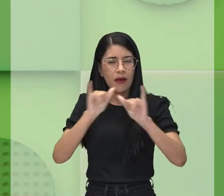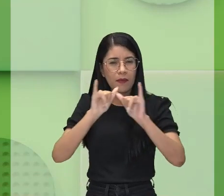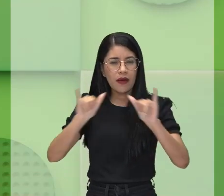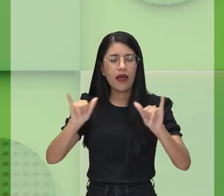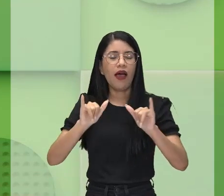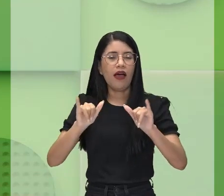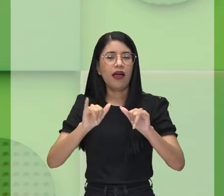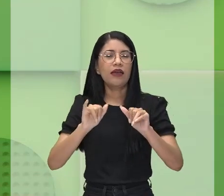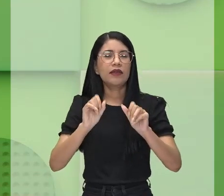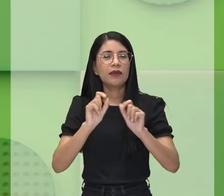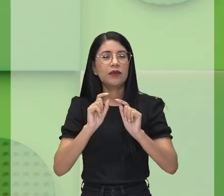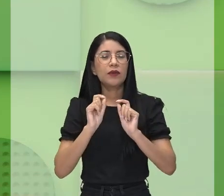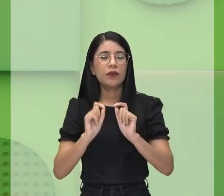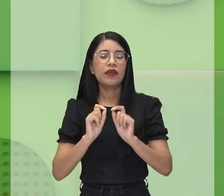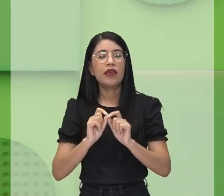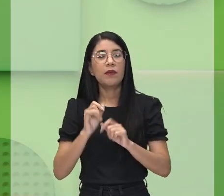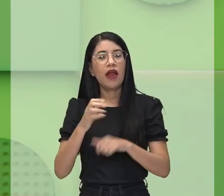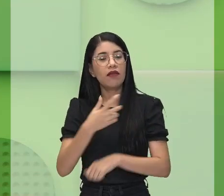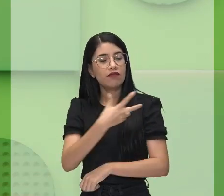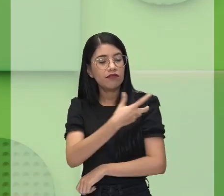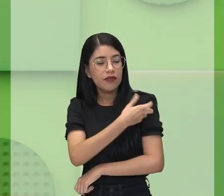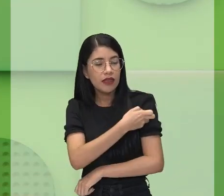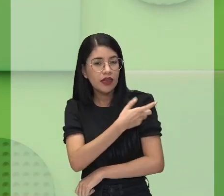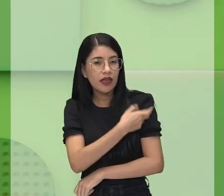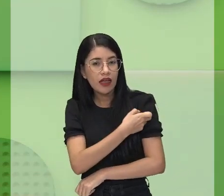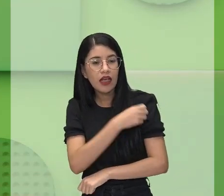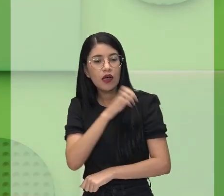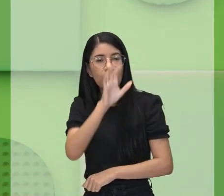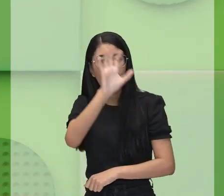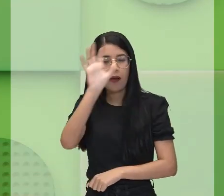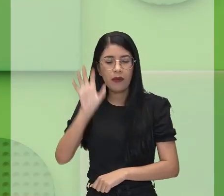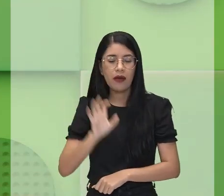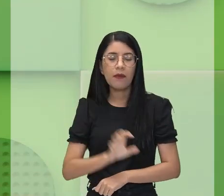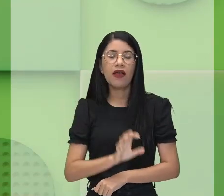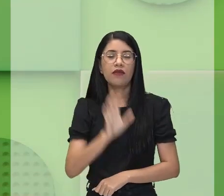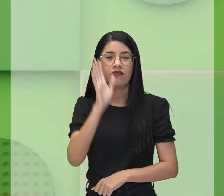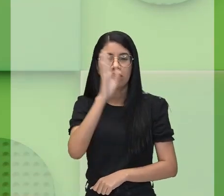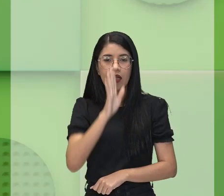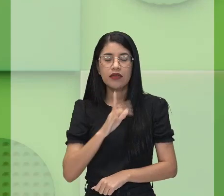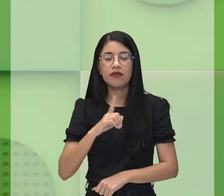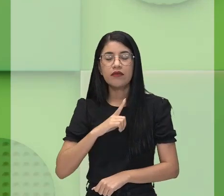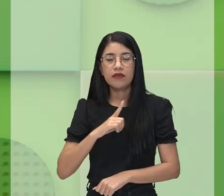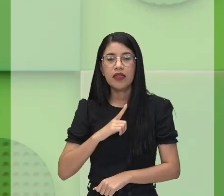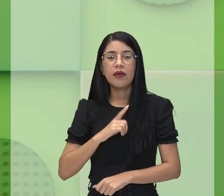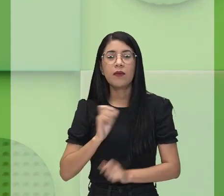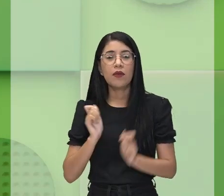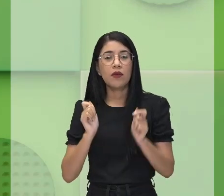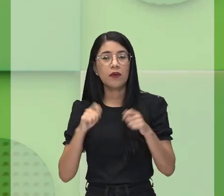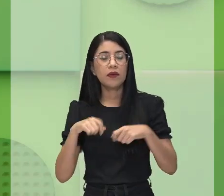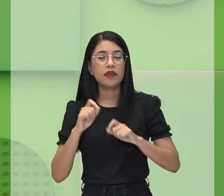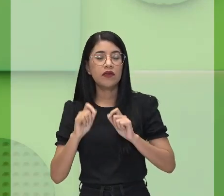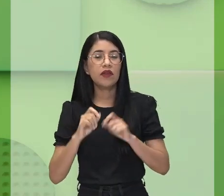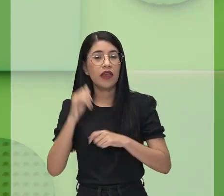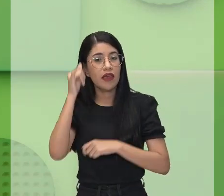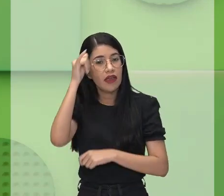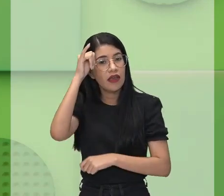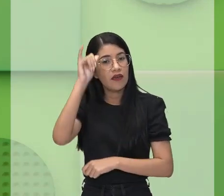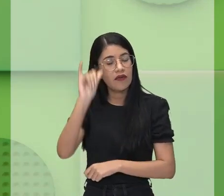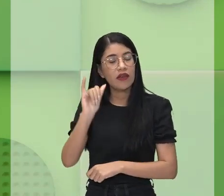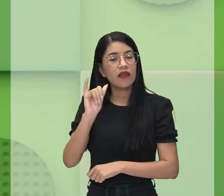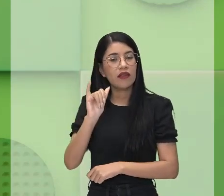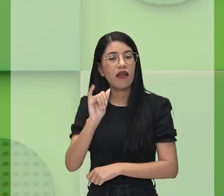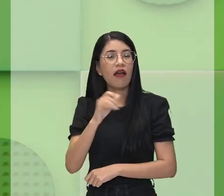são lançadas as campanhas em todas as regiões do Brasil para que você possa ali se prevenir,